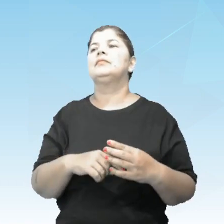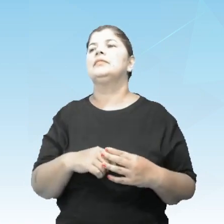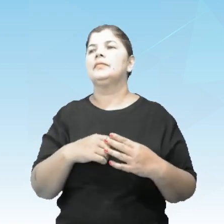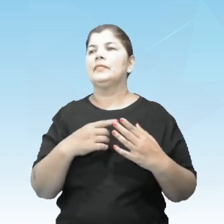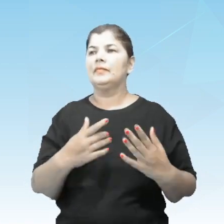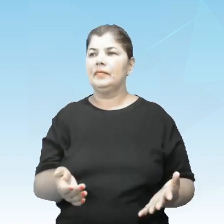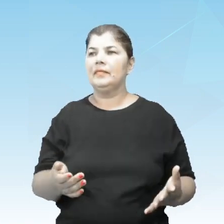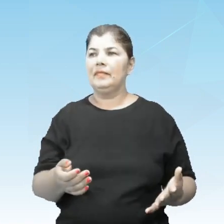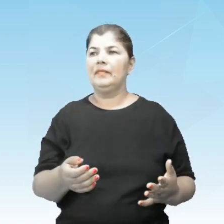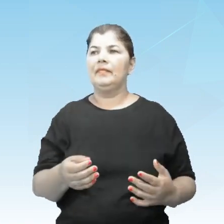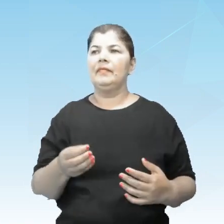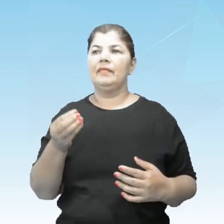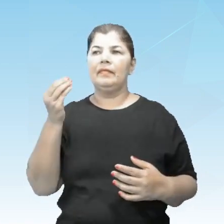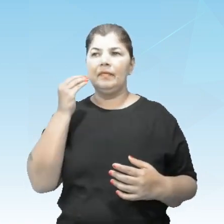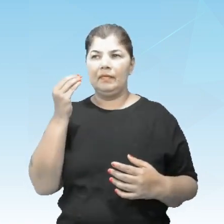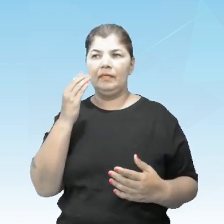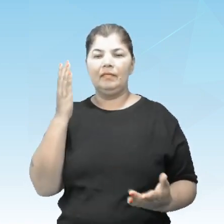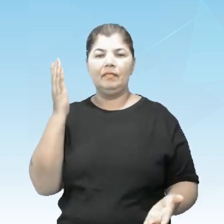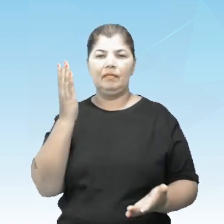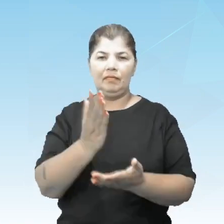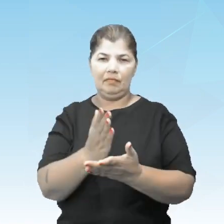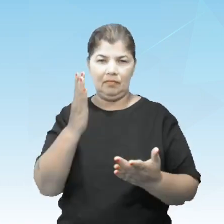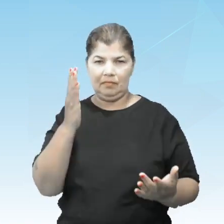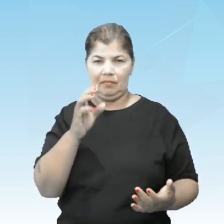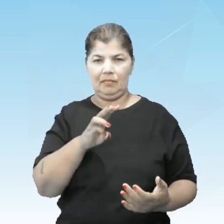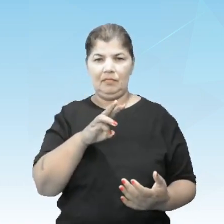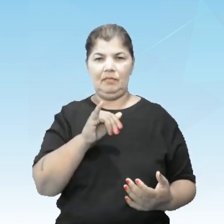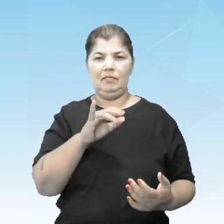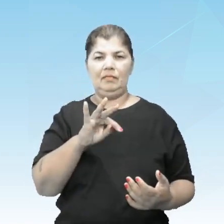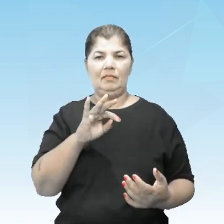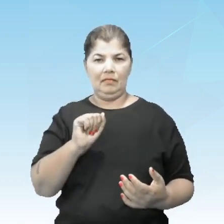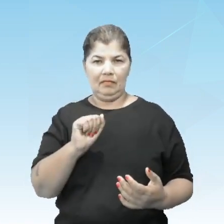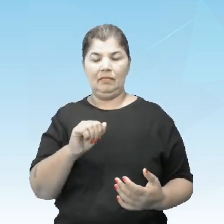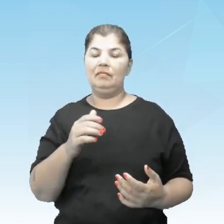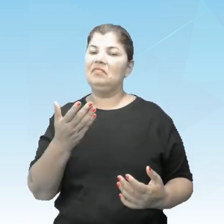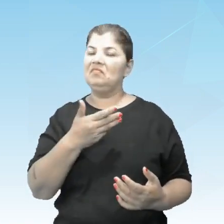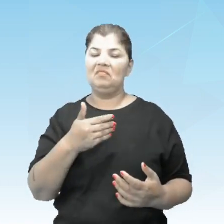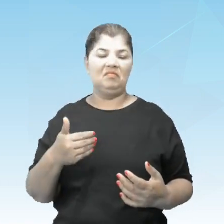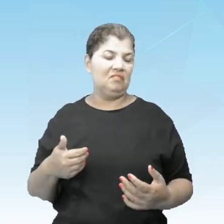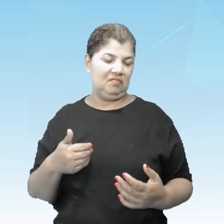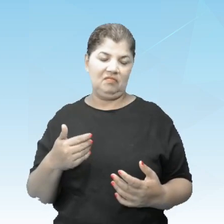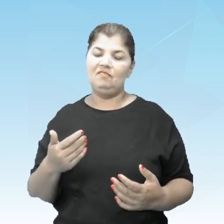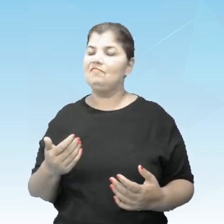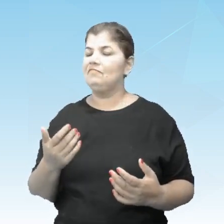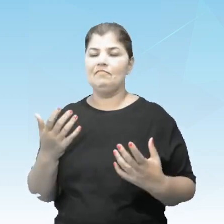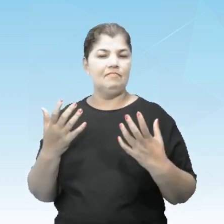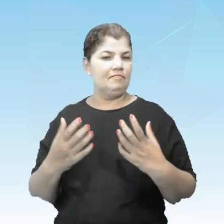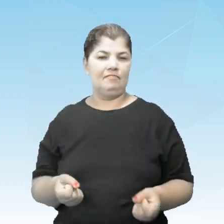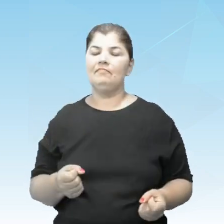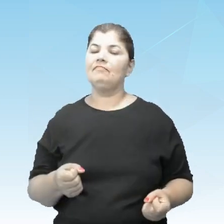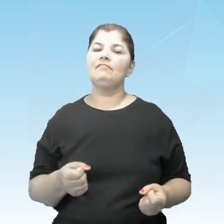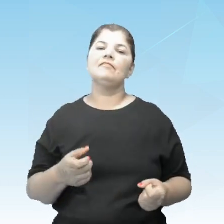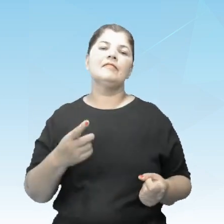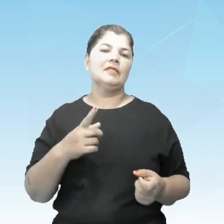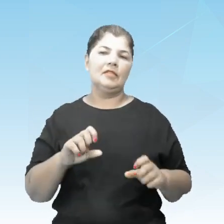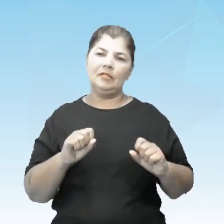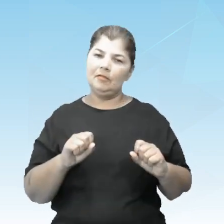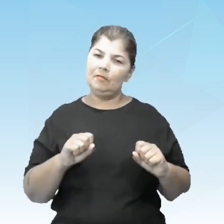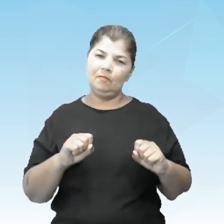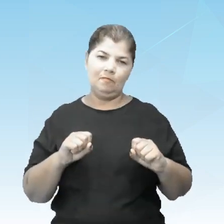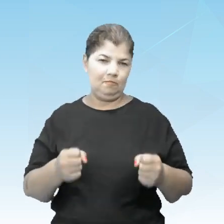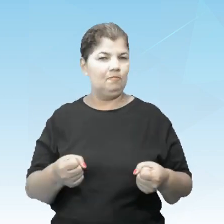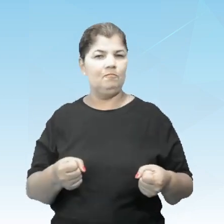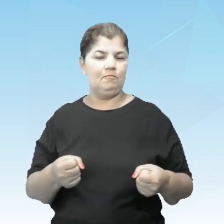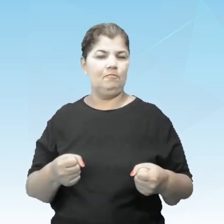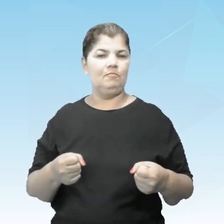Então, tentaram acabar com a mita. O governo não aceitou. Então, vamos agora, se não é pela diplomacia, vamos pela força,